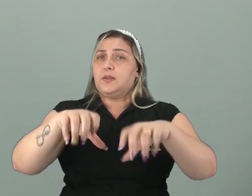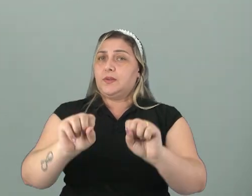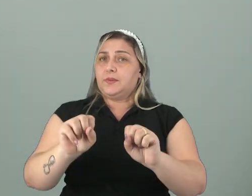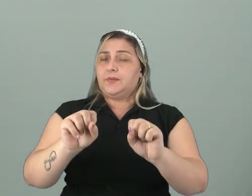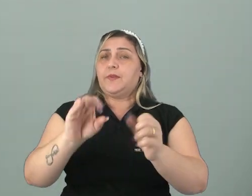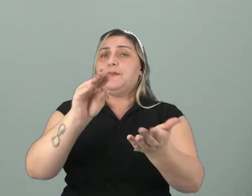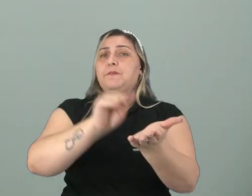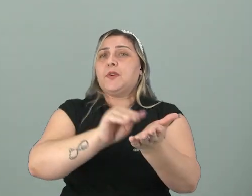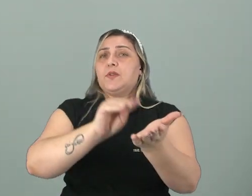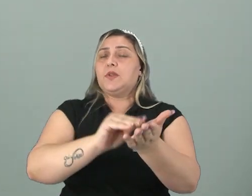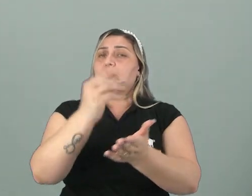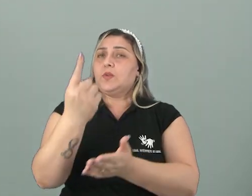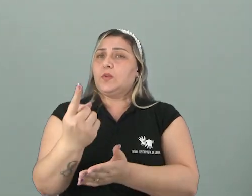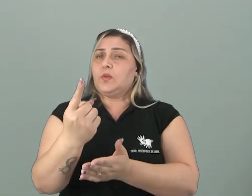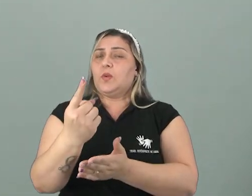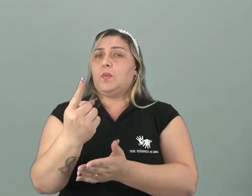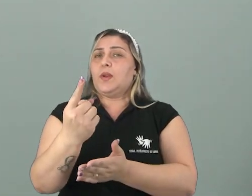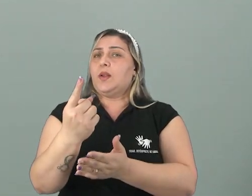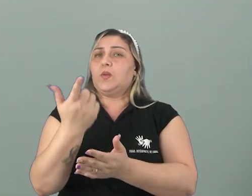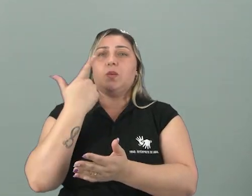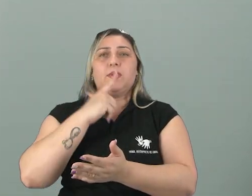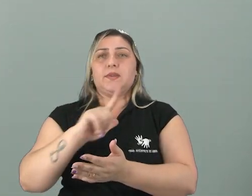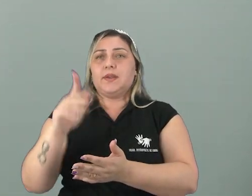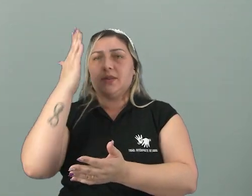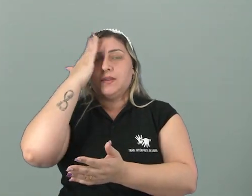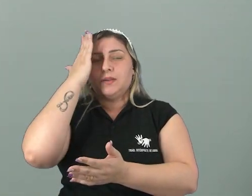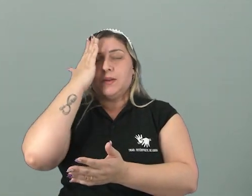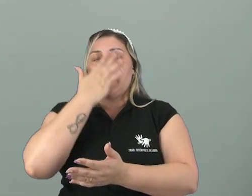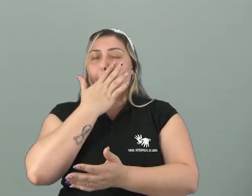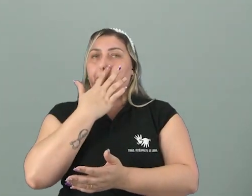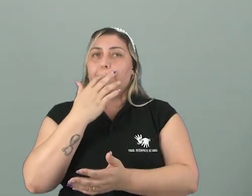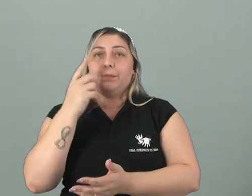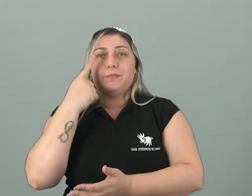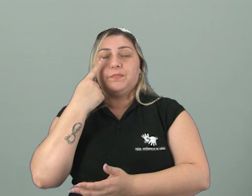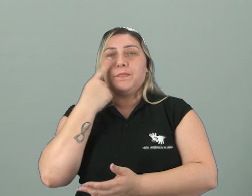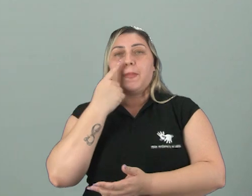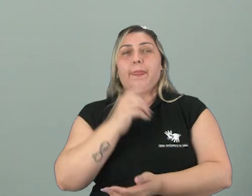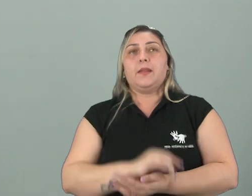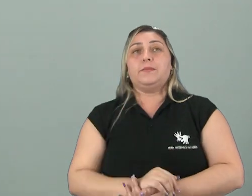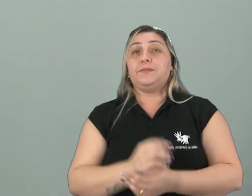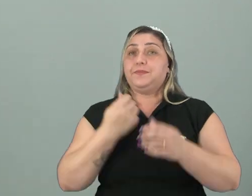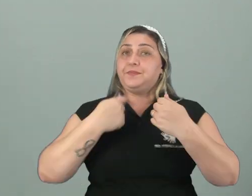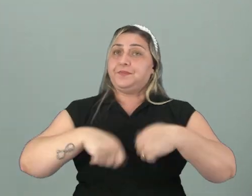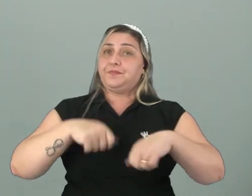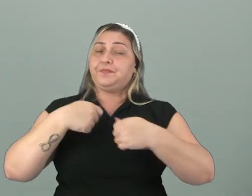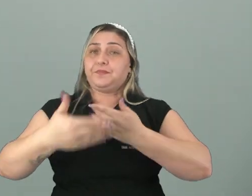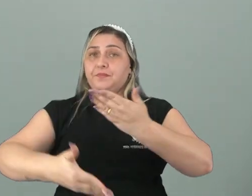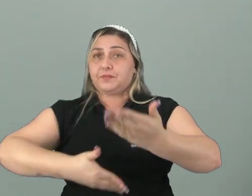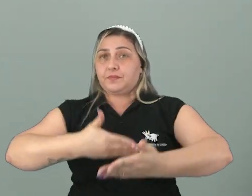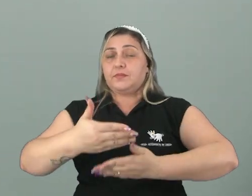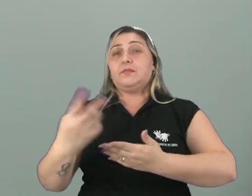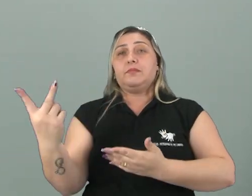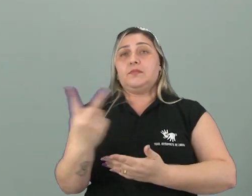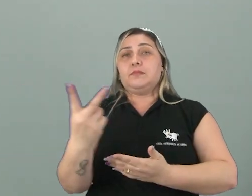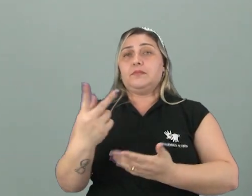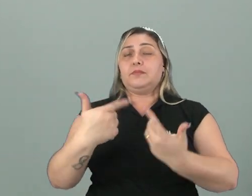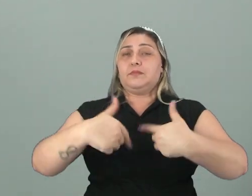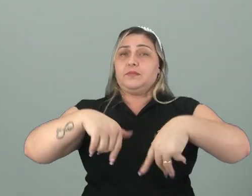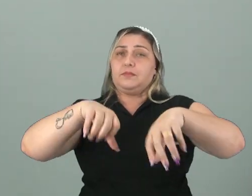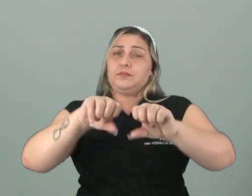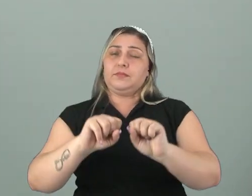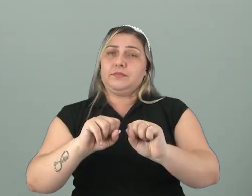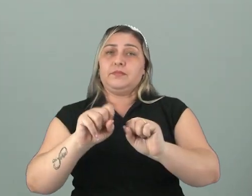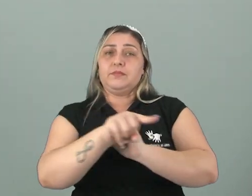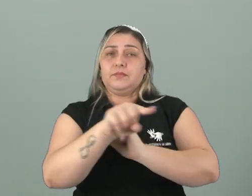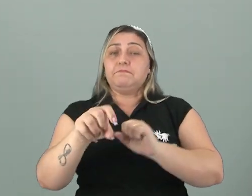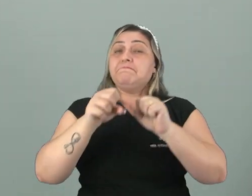linguagens. Faltando uma, ficaria difícil nós compreendermos. Então observe, é preciso relacionar as duas linguagens